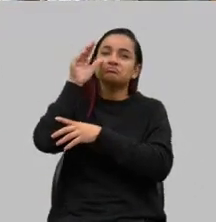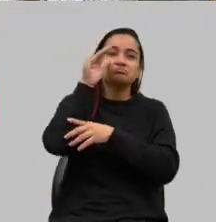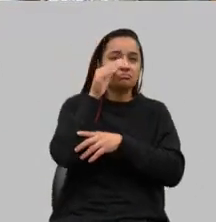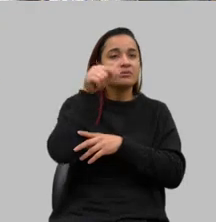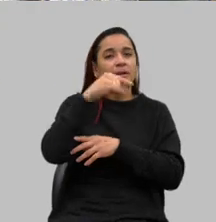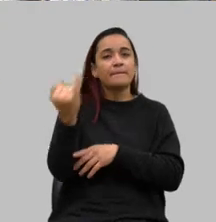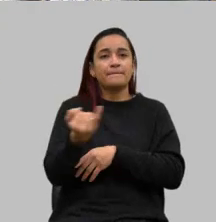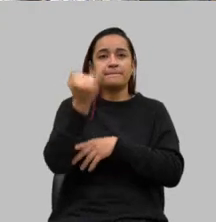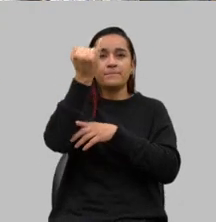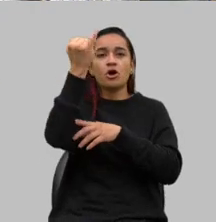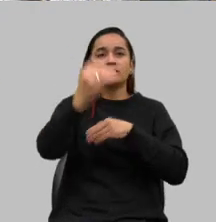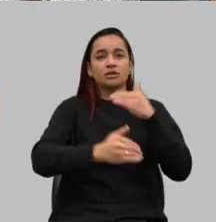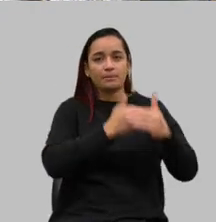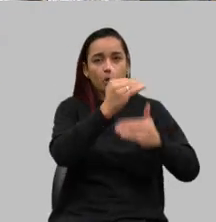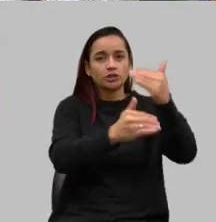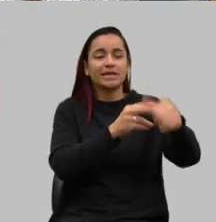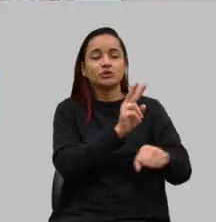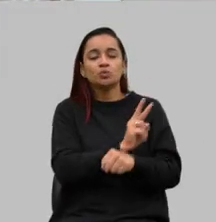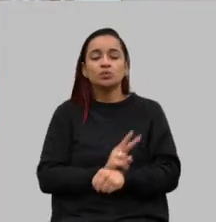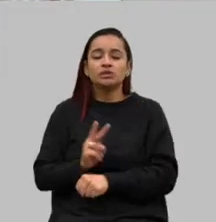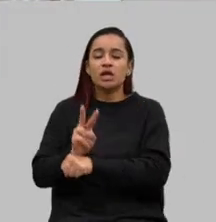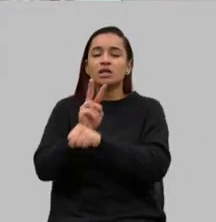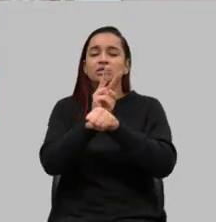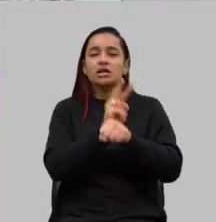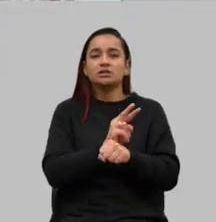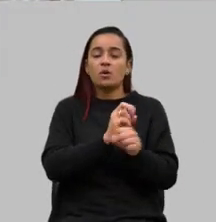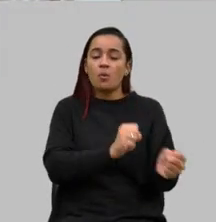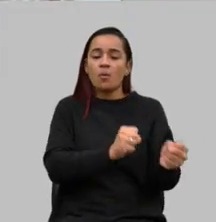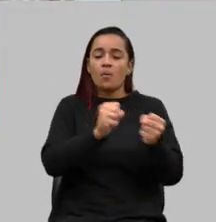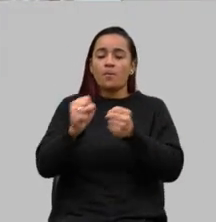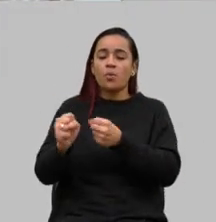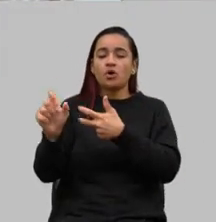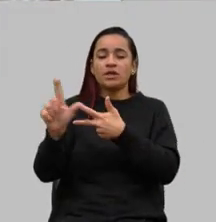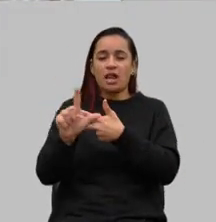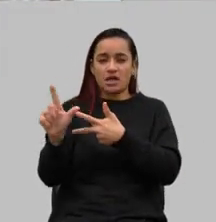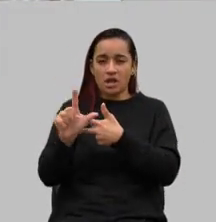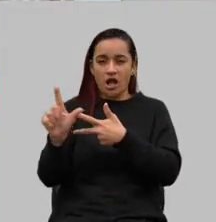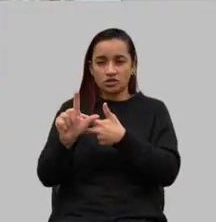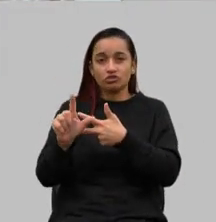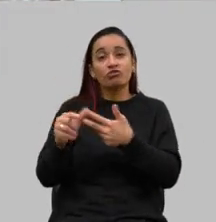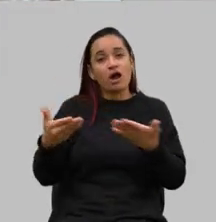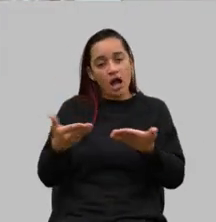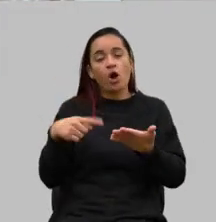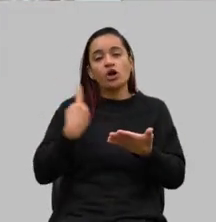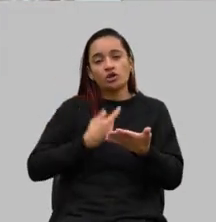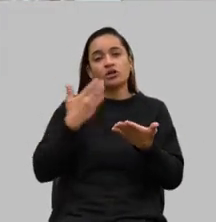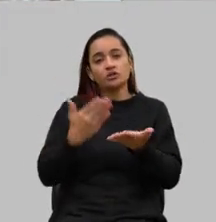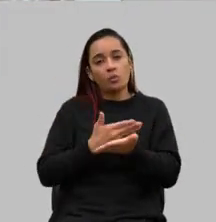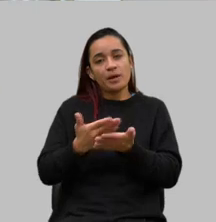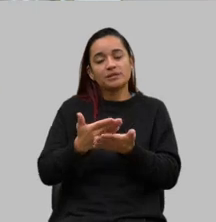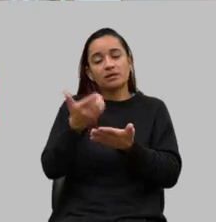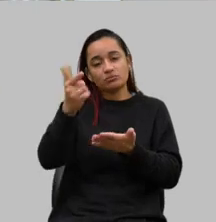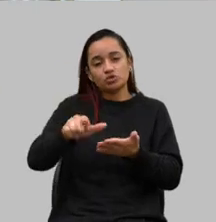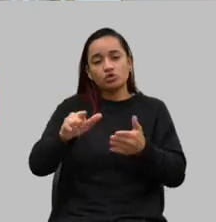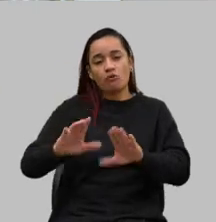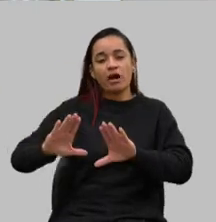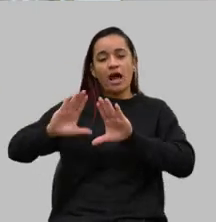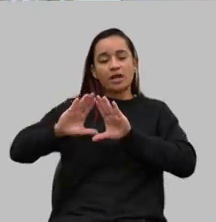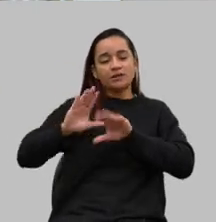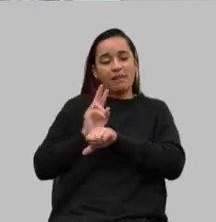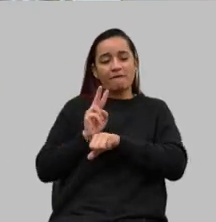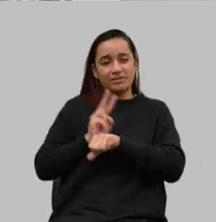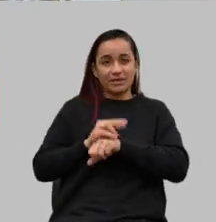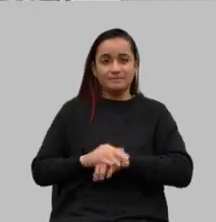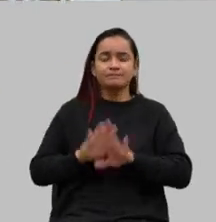processo de fiscalização do Poder Legislativo começamos mais uma assembleia fiscaliza Presidente antes de fazer meus